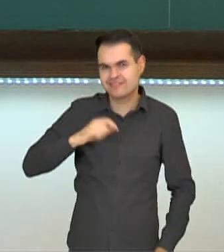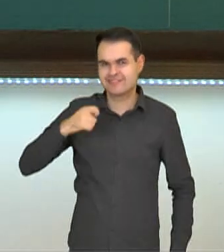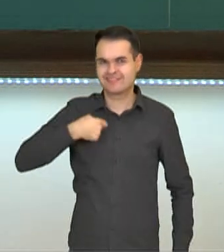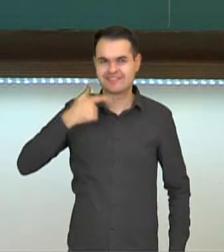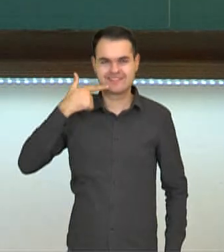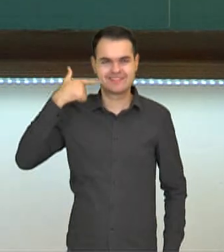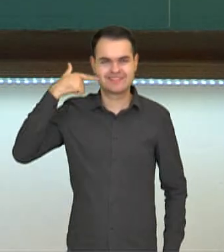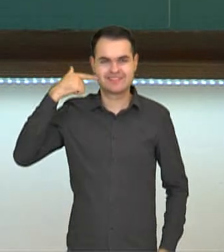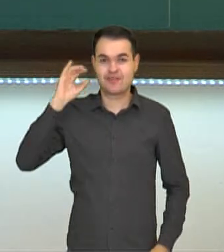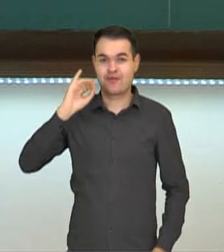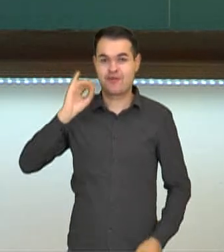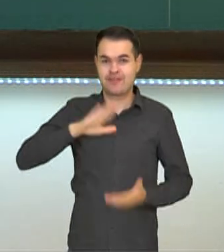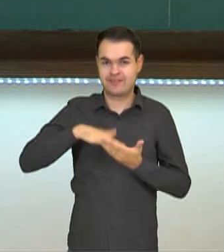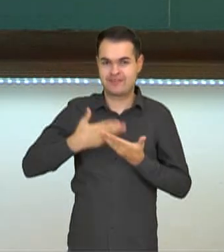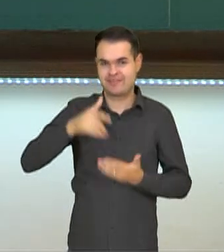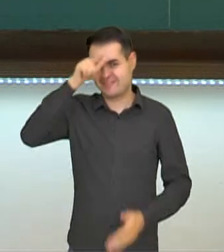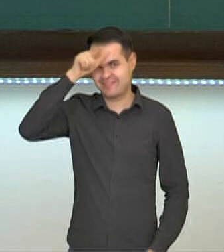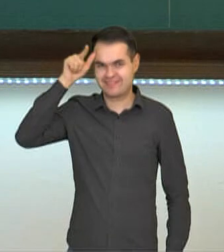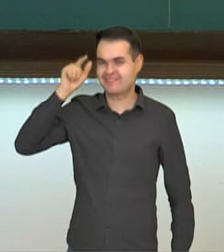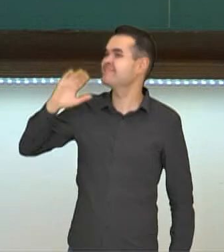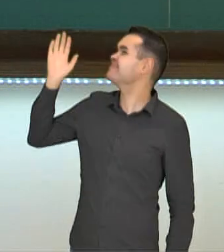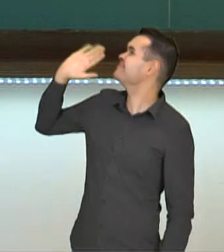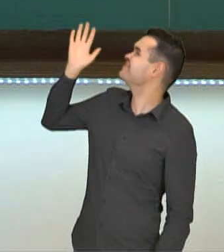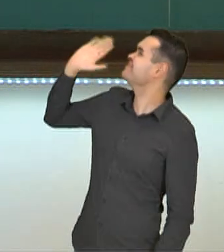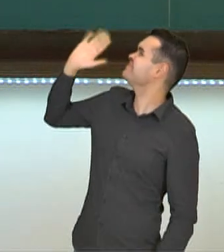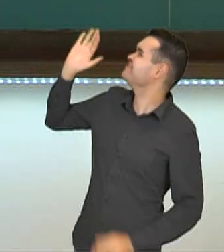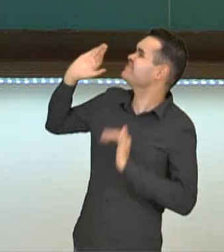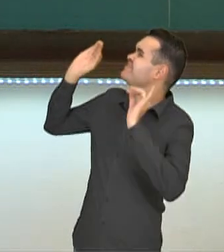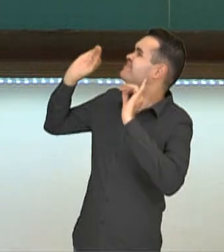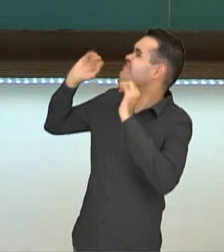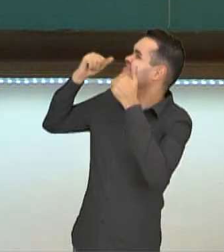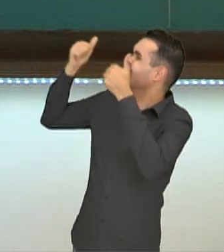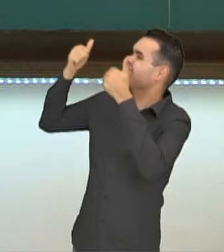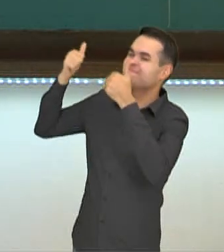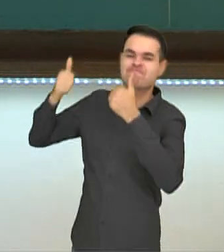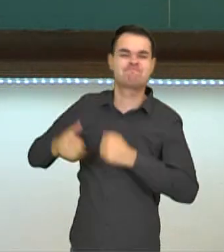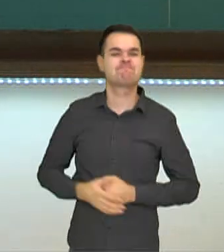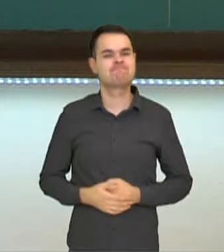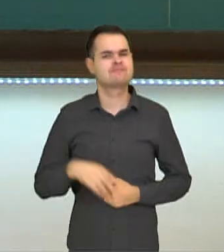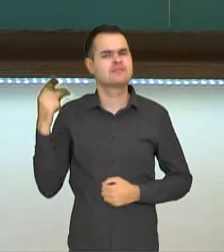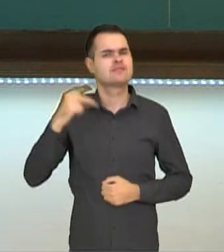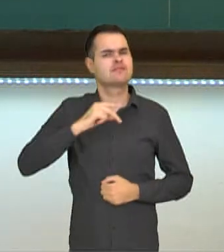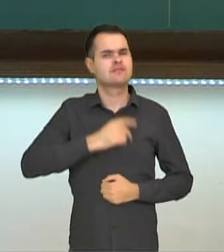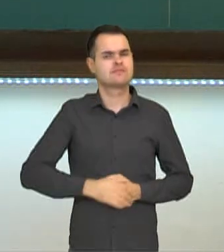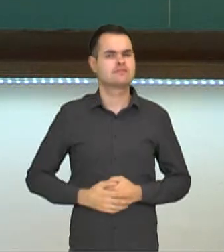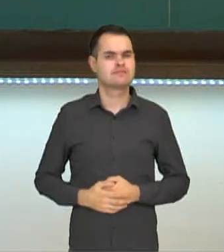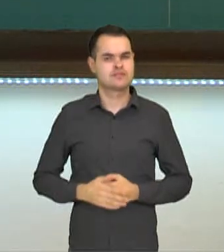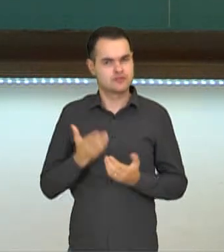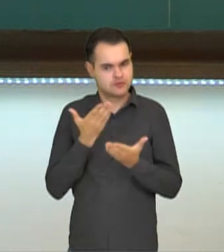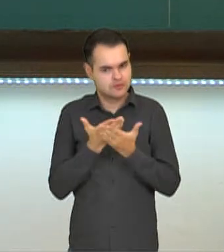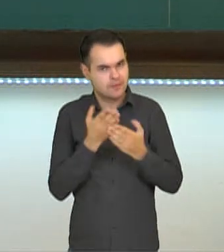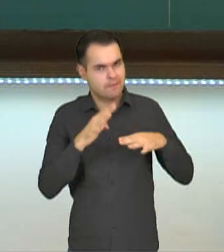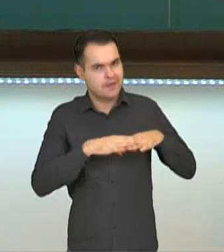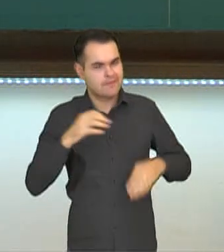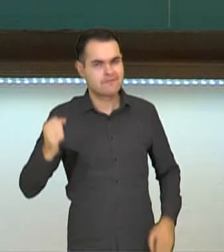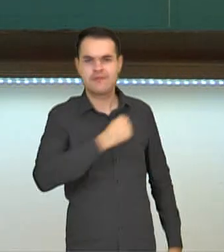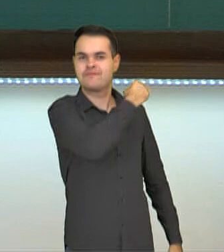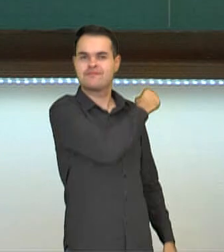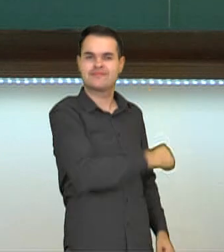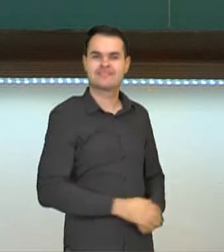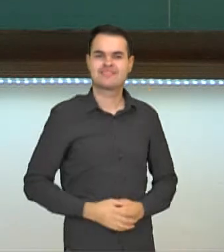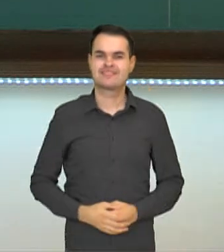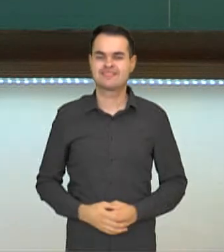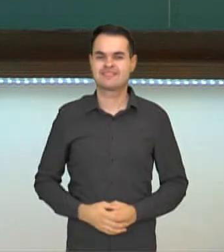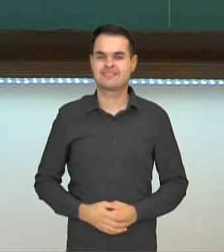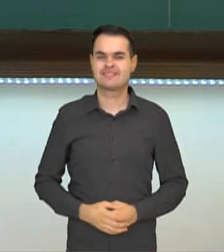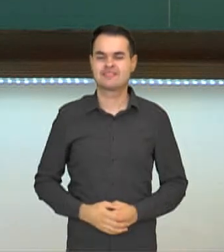e vamos dar oi aí para o nosso intérprete. Oi, Luiz, tudo bem? Vamos lá, galera? Vamos estudar matemática?